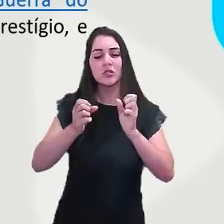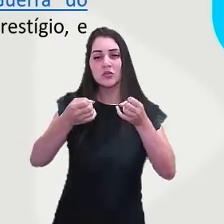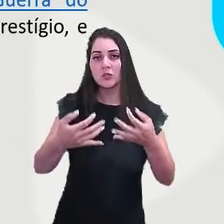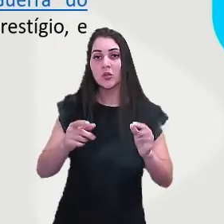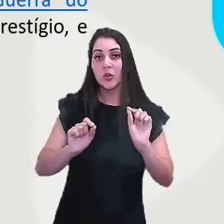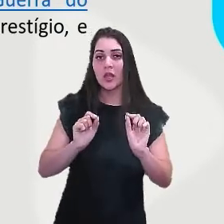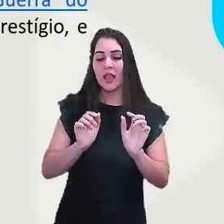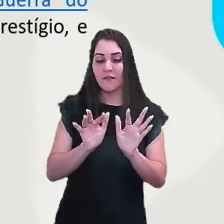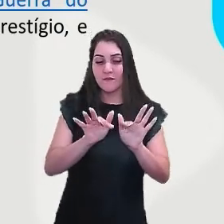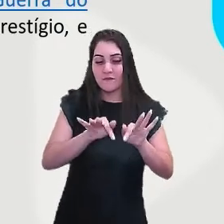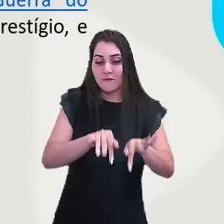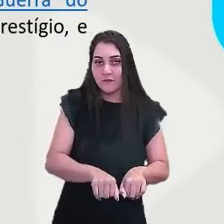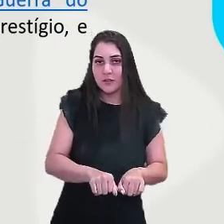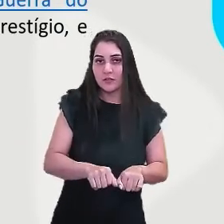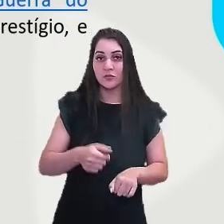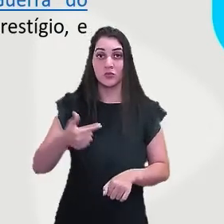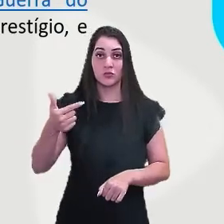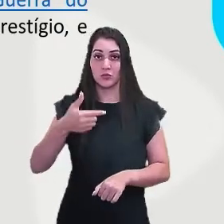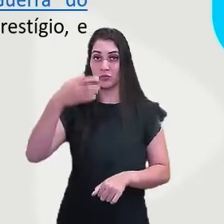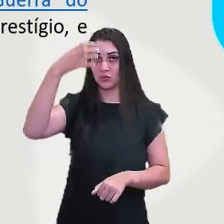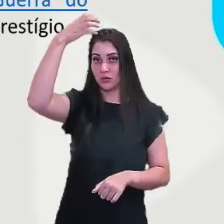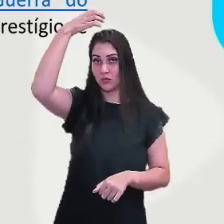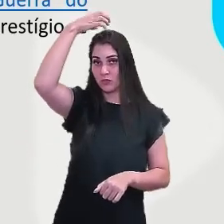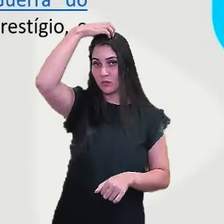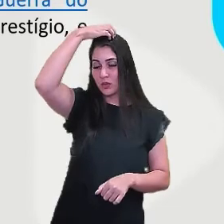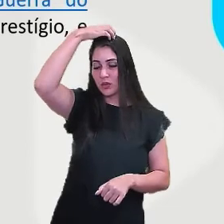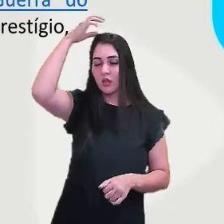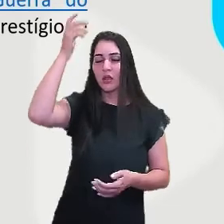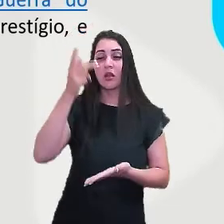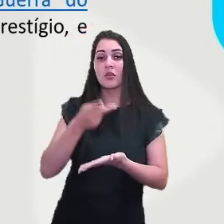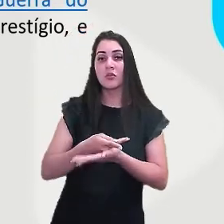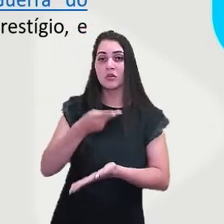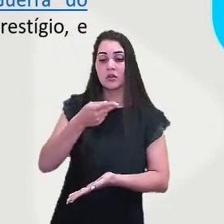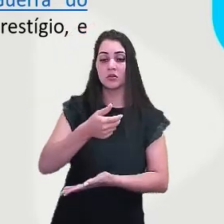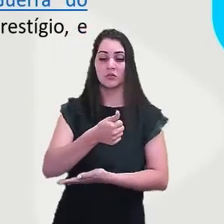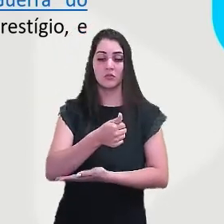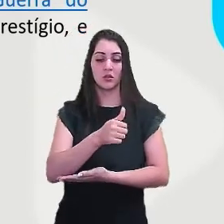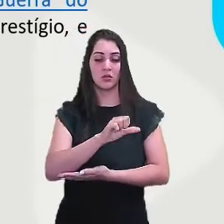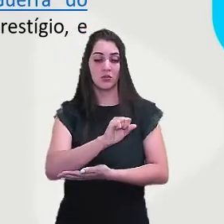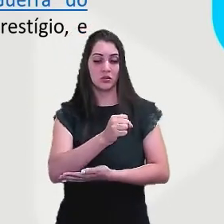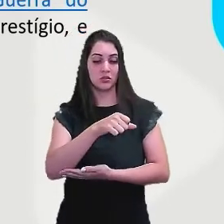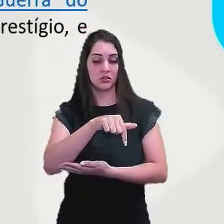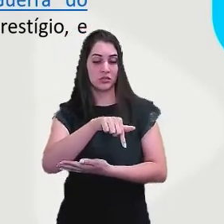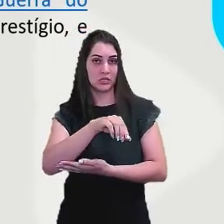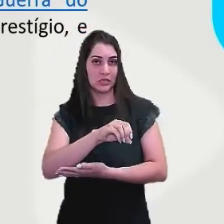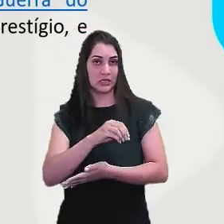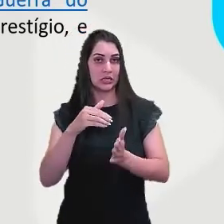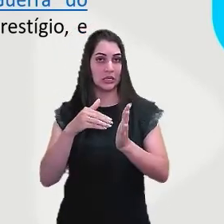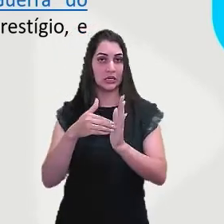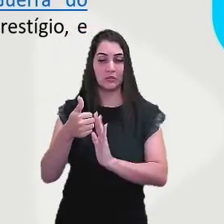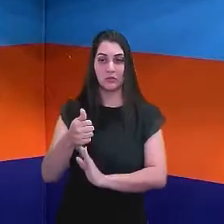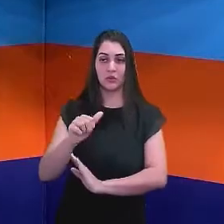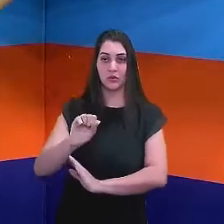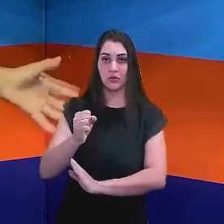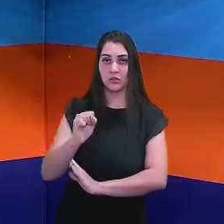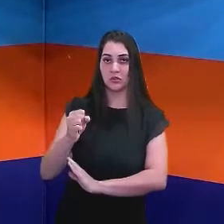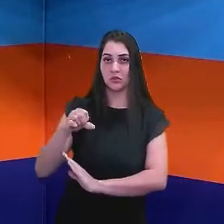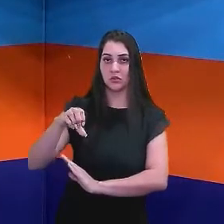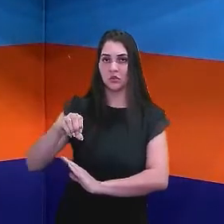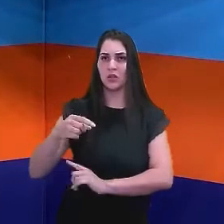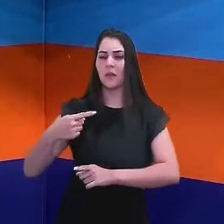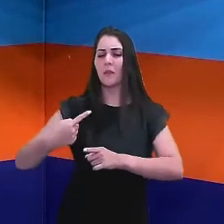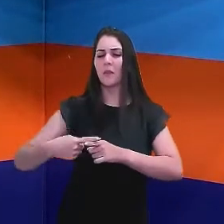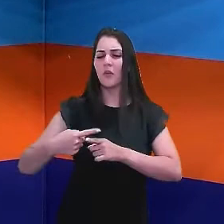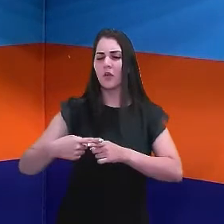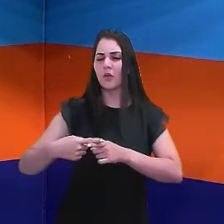Segundo Império, o declínio, acontece de 1870 a 1889. Por quê? A gente pode citar